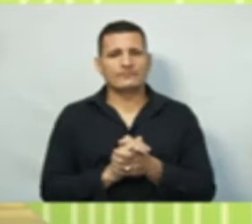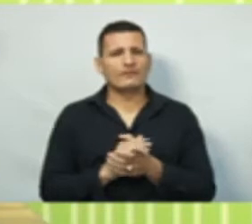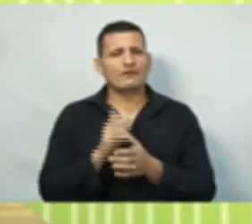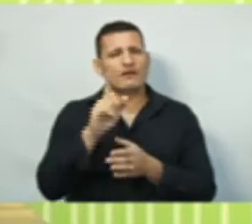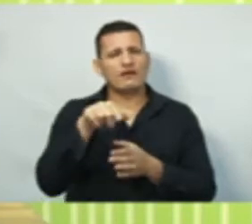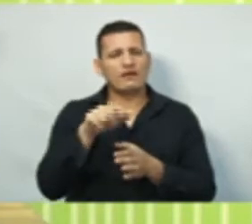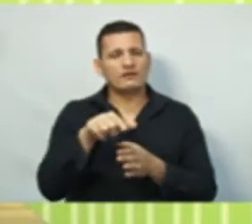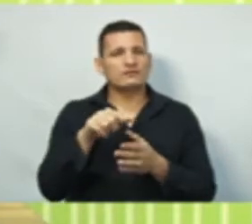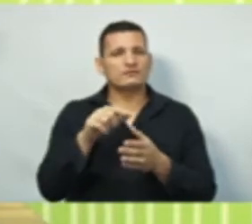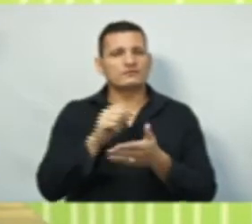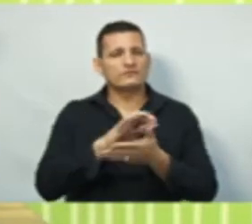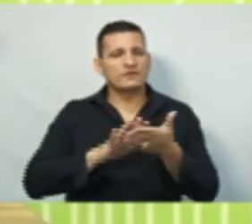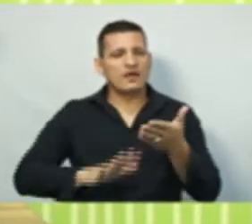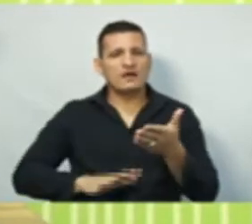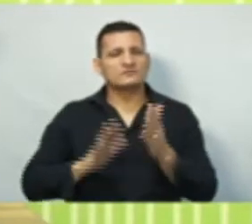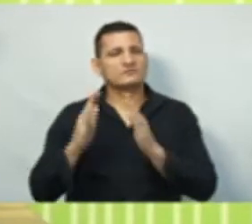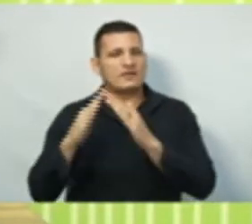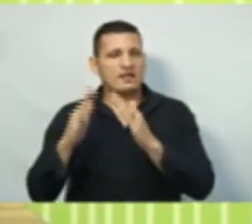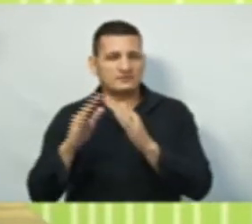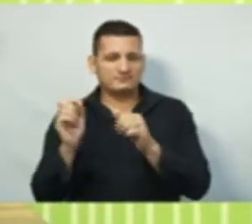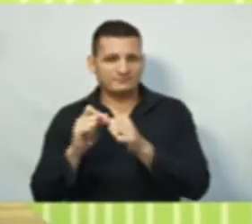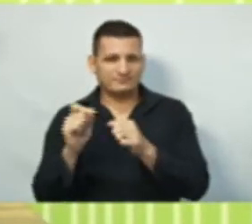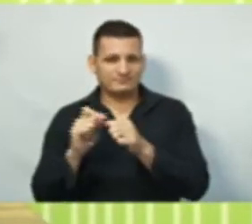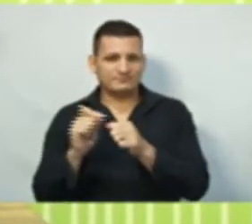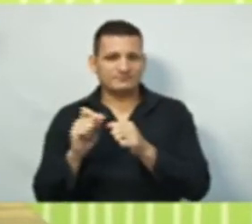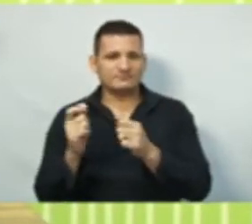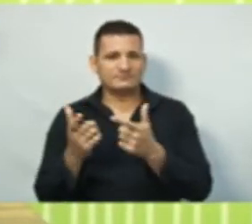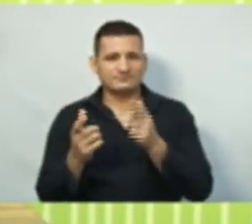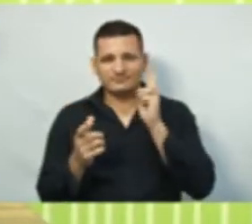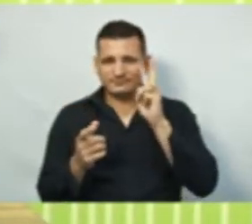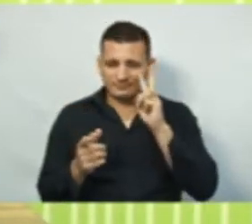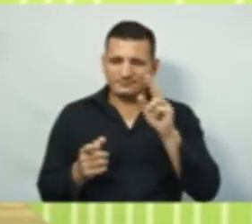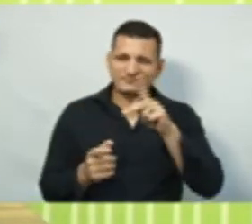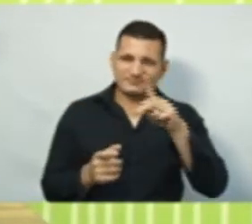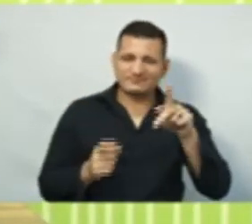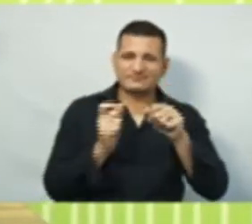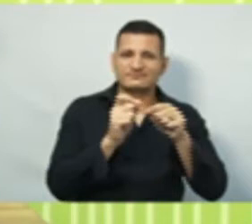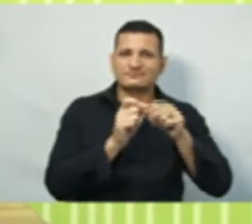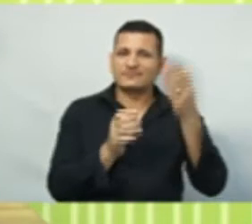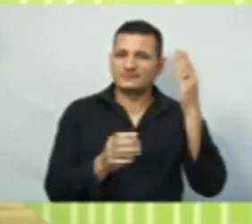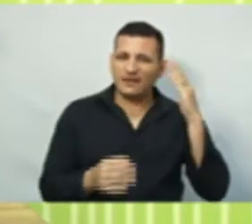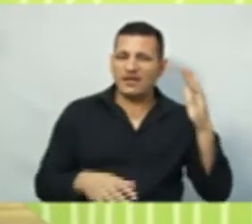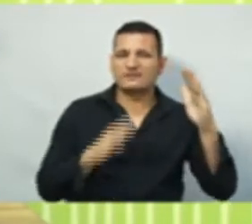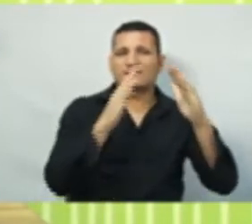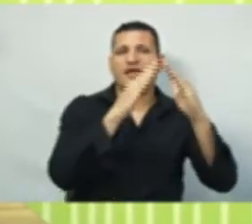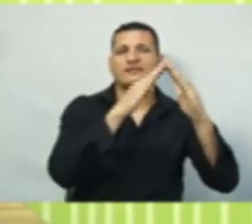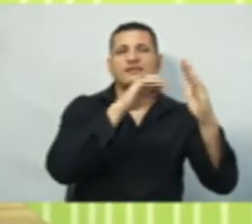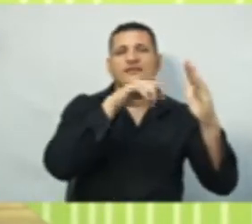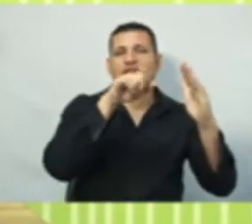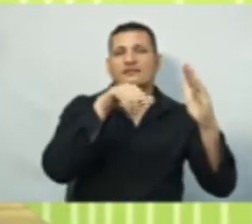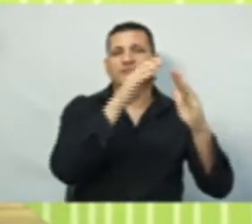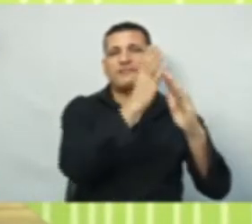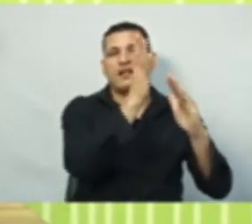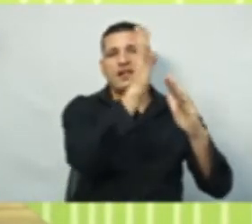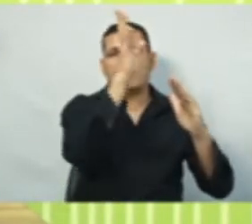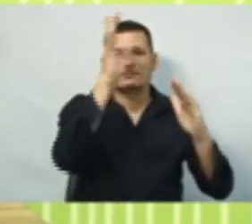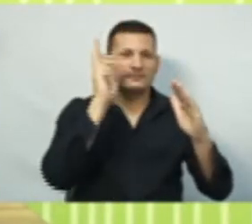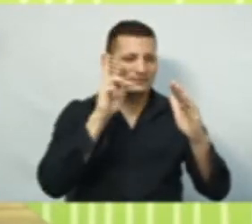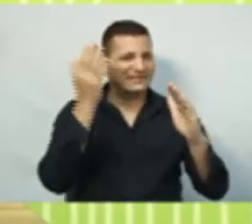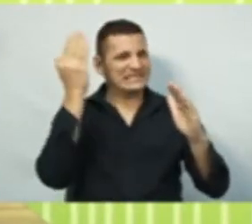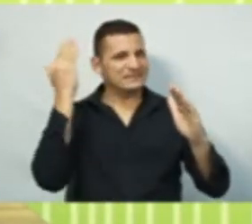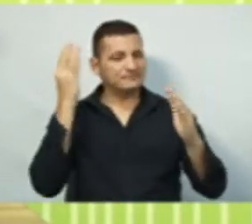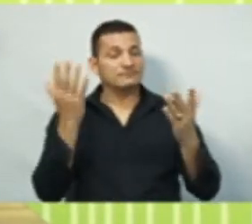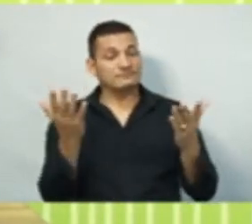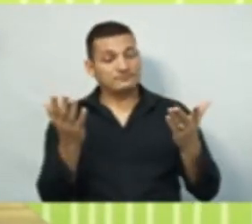classe. Atividade de casa, aquela que a professora desenhava a casinha, soltando na chaminé assim uma fumacinha.